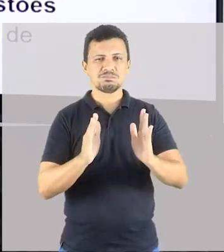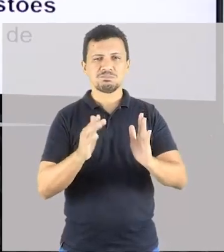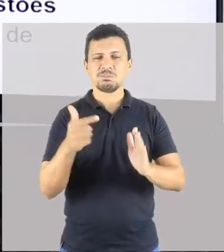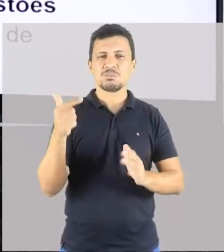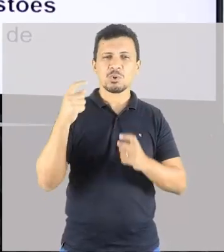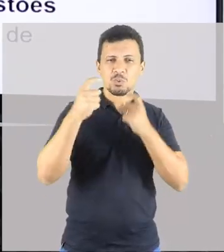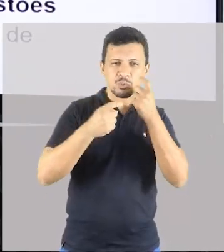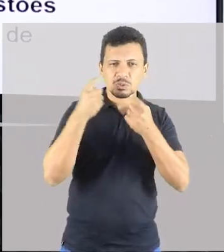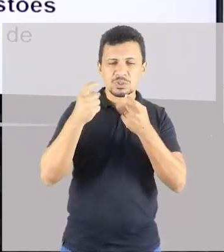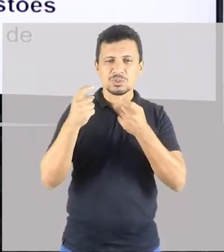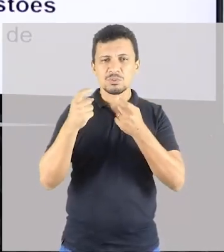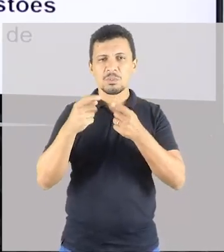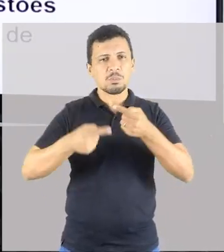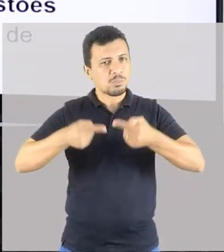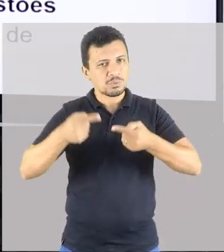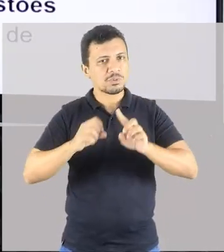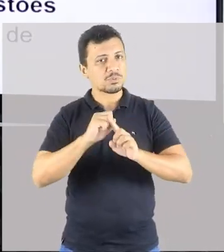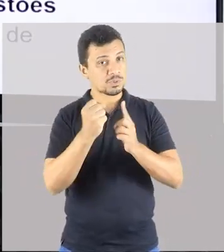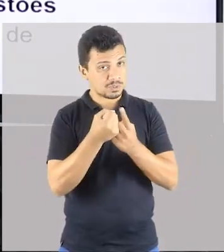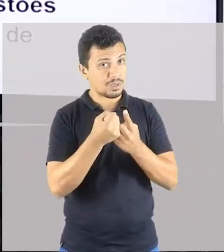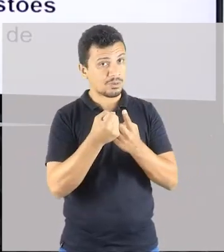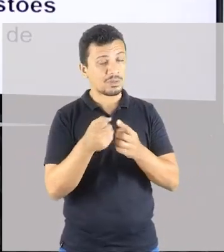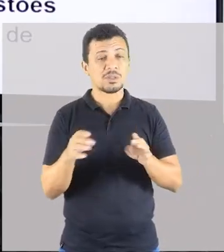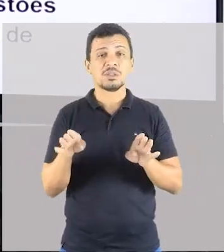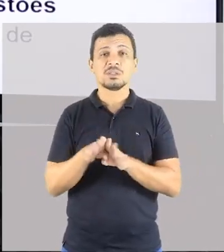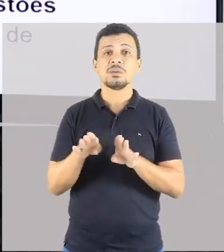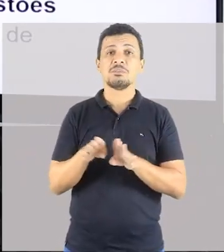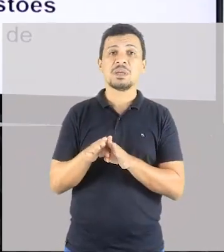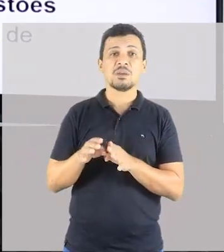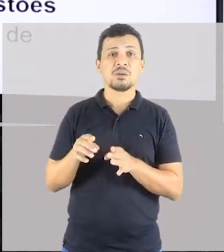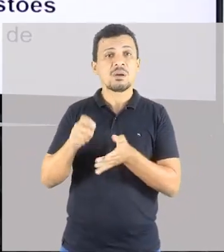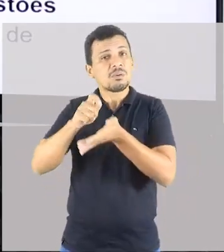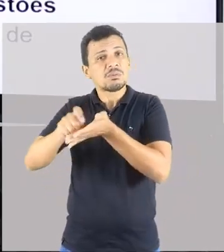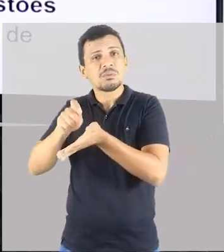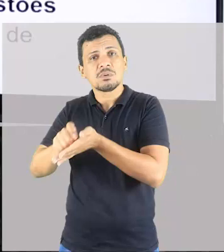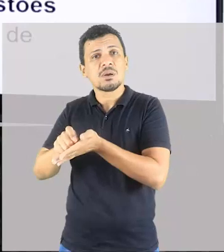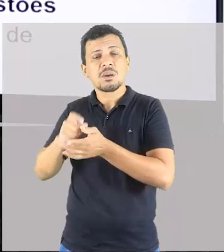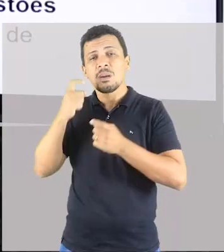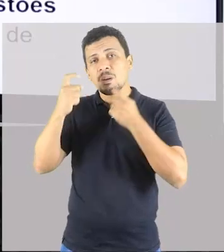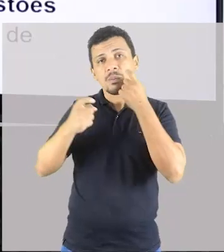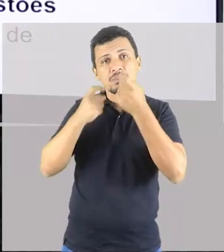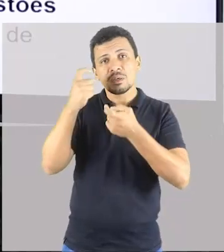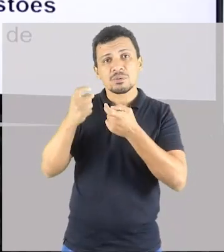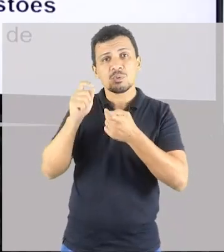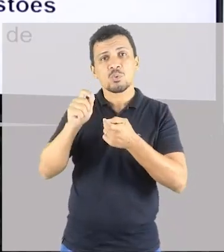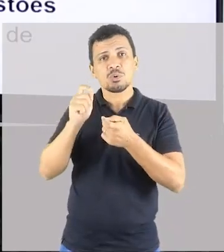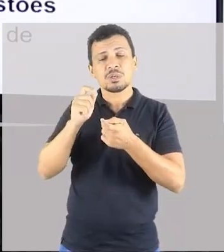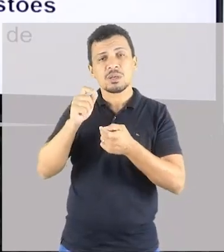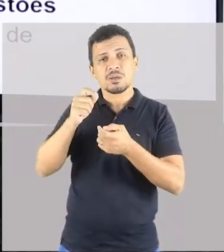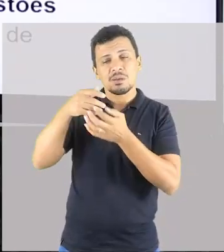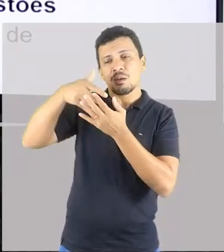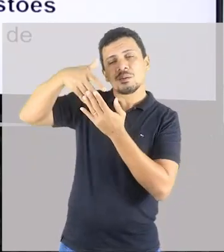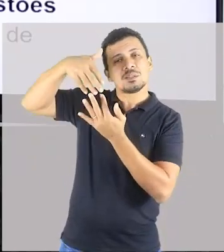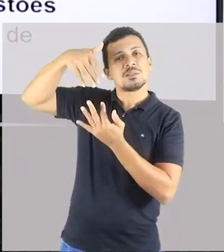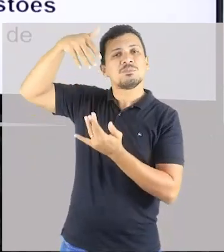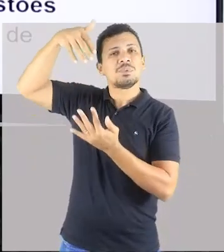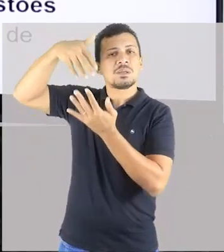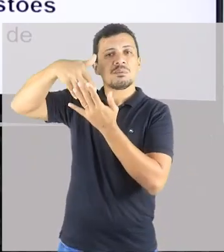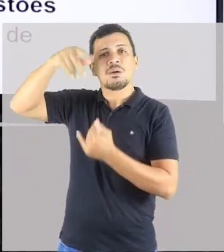e social, mas também nós temos uma parte preocupados com os aspectos espirituais, os aspectos